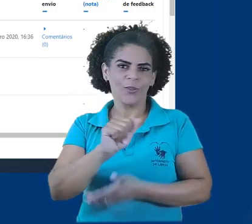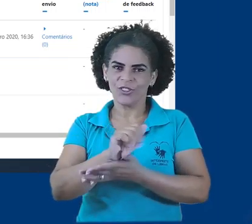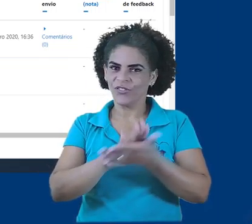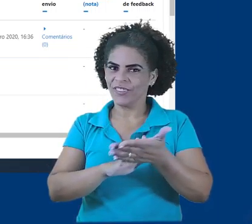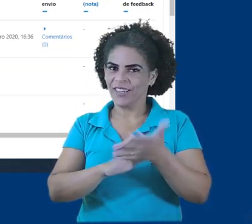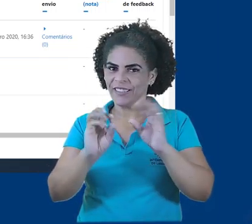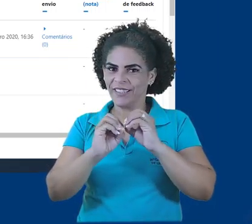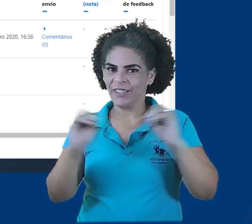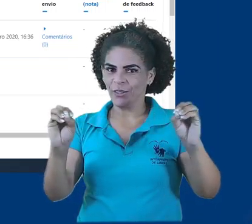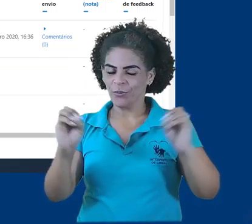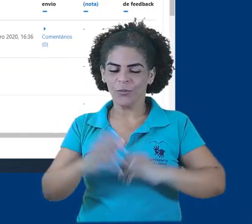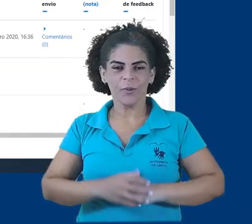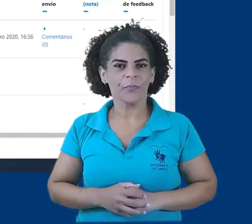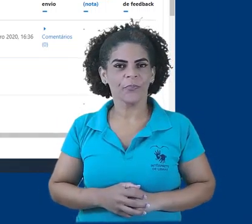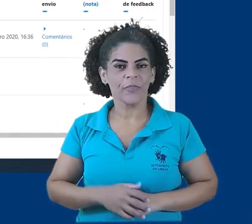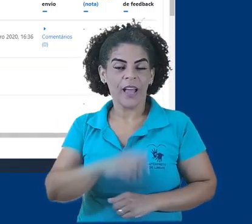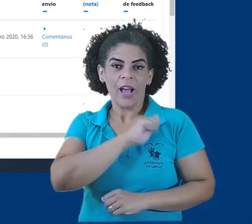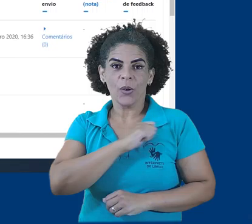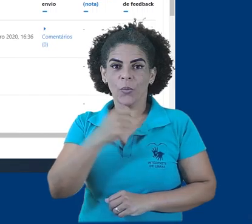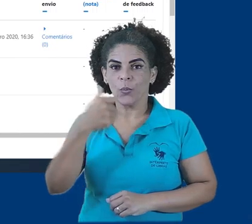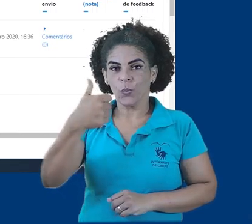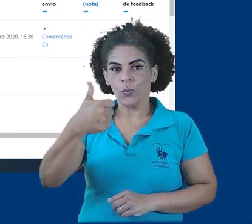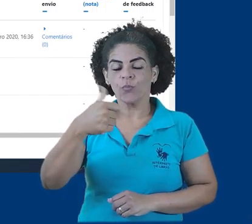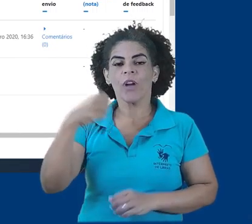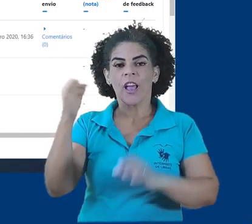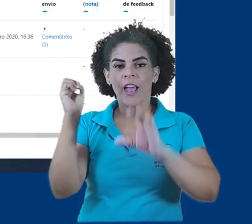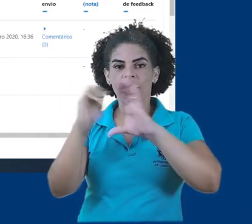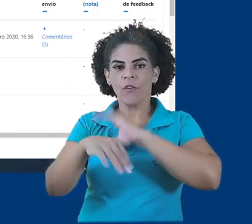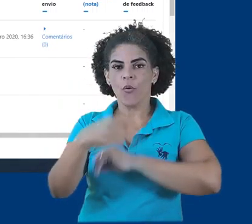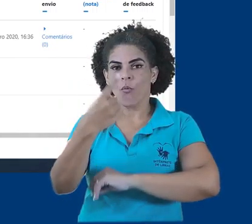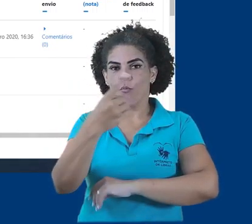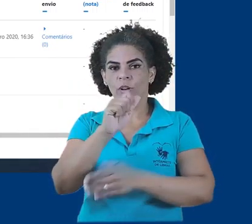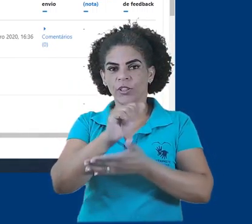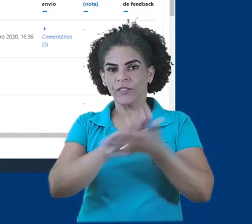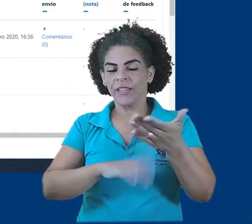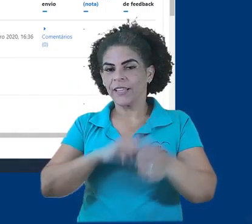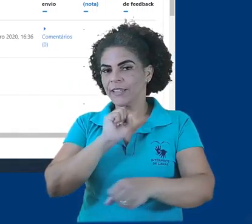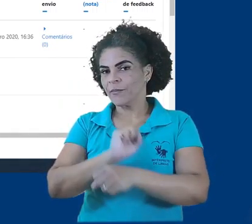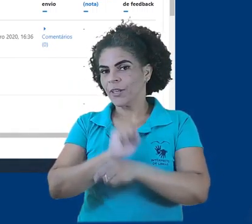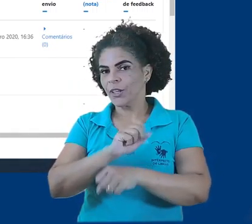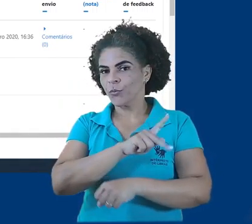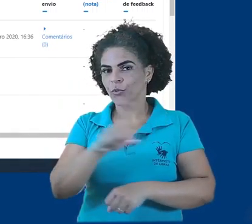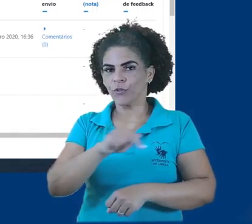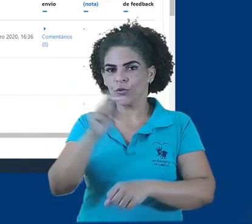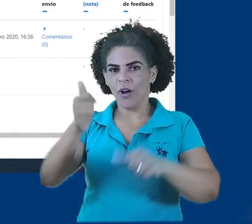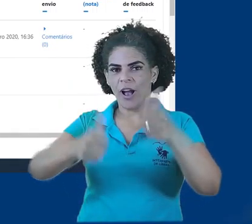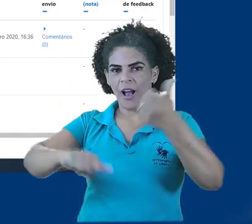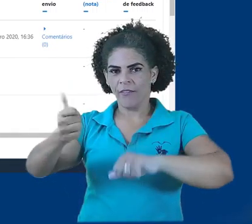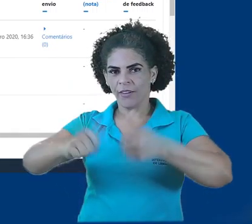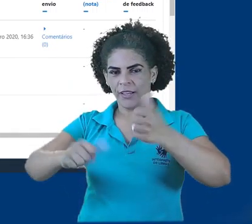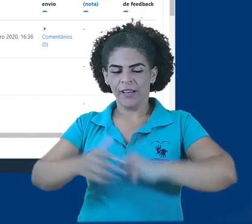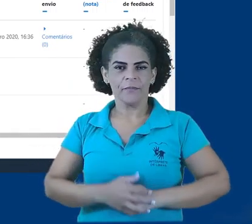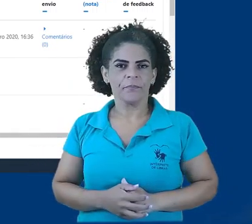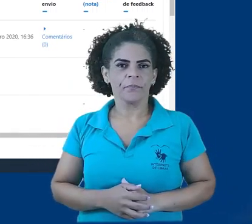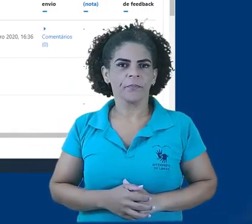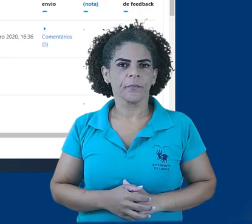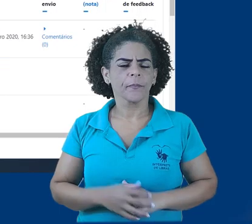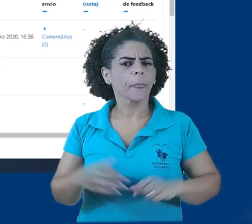não enviaram nenhuma aluno um enviou uma tarefa e espera avaliação